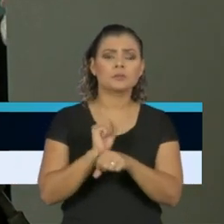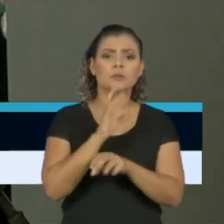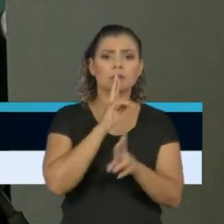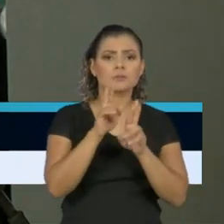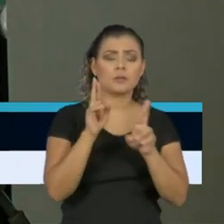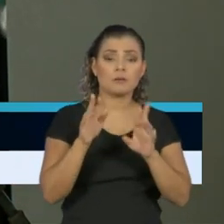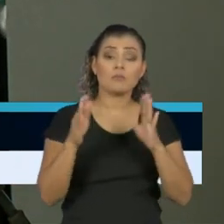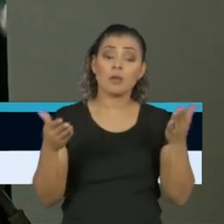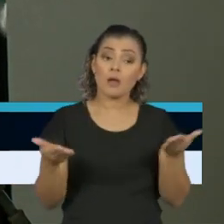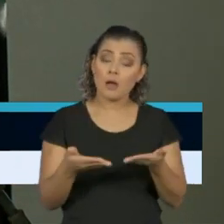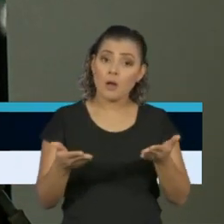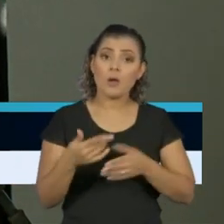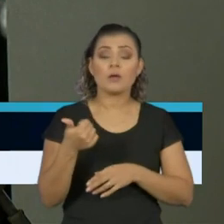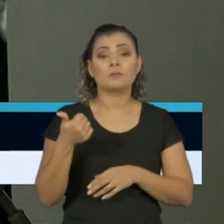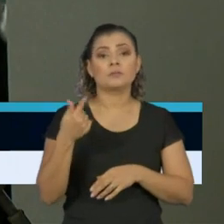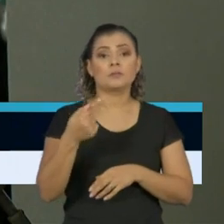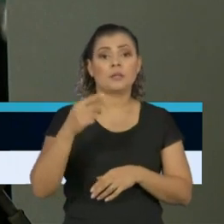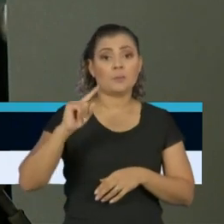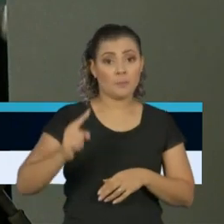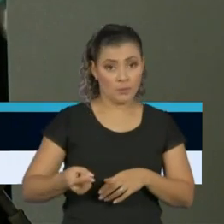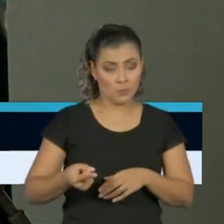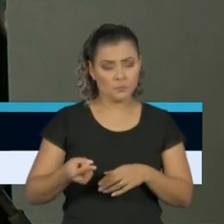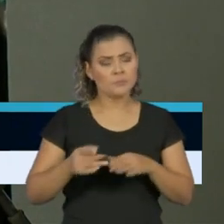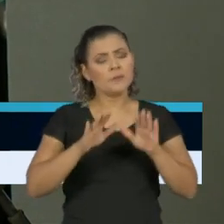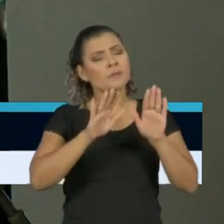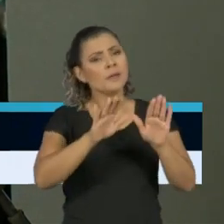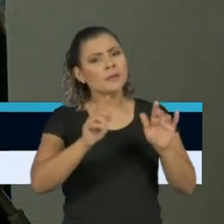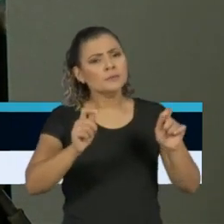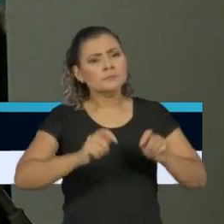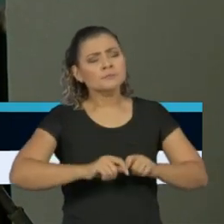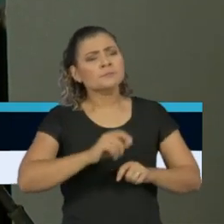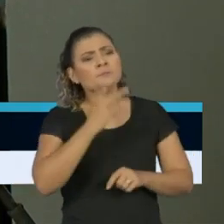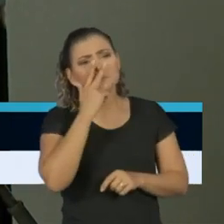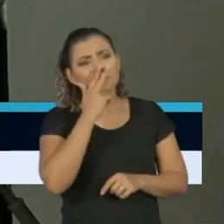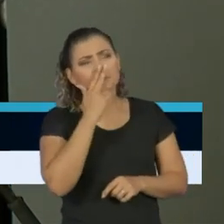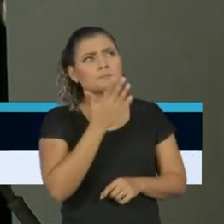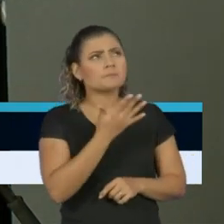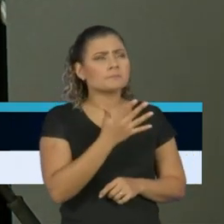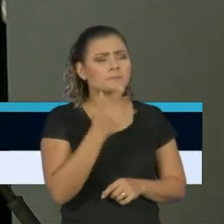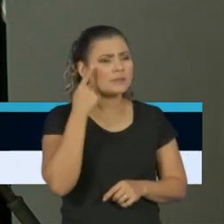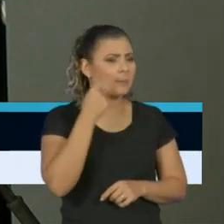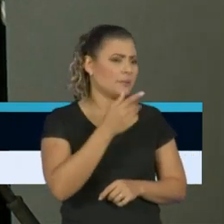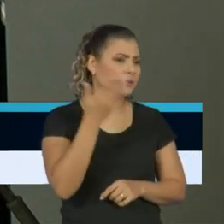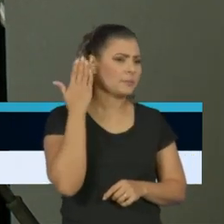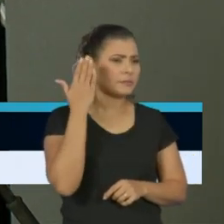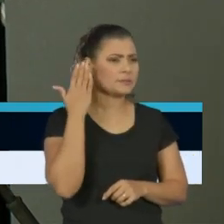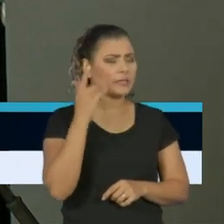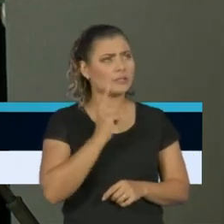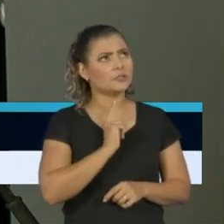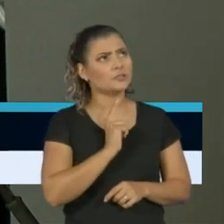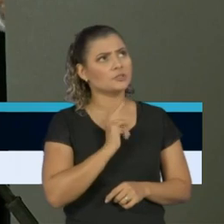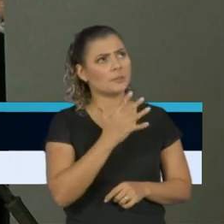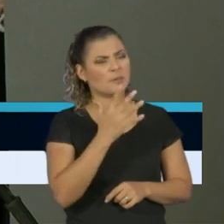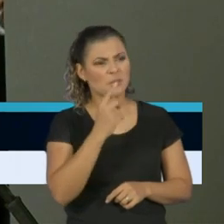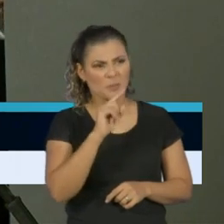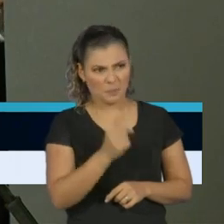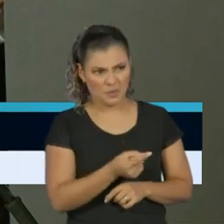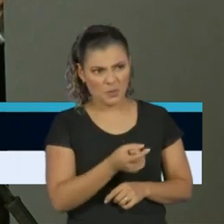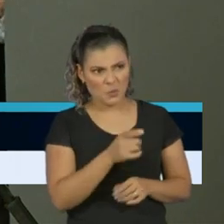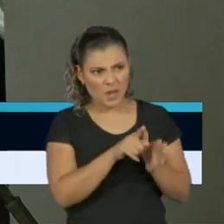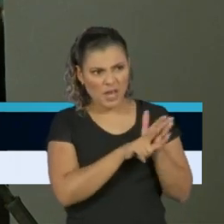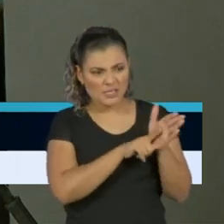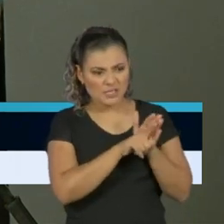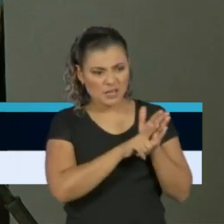está, se eu não me engano, em 17 mil. E a capacidade, tinha sido dito na semana passada, que estava beirando 1.000